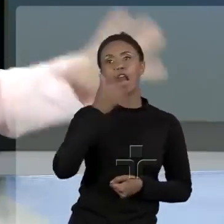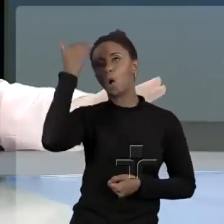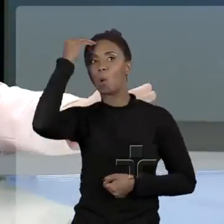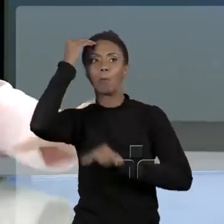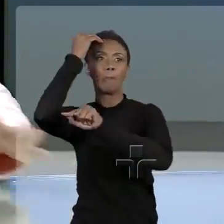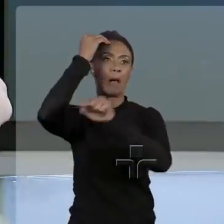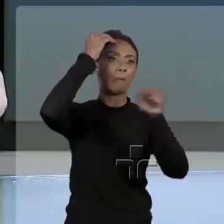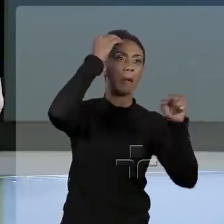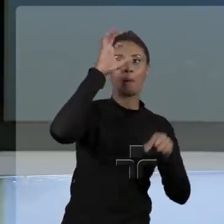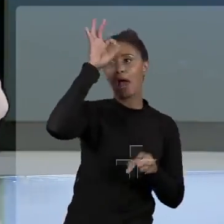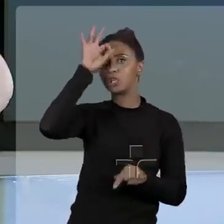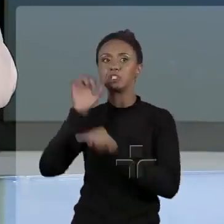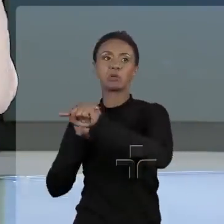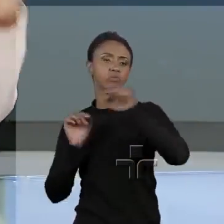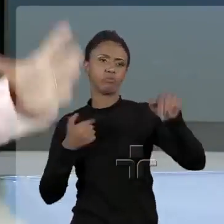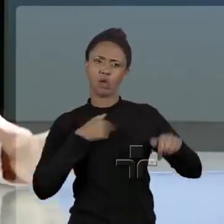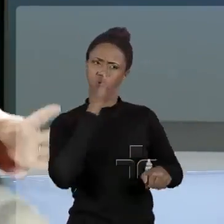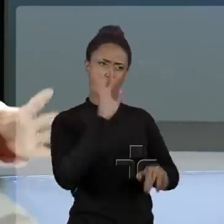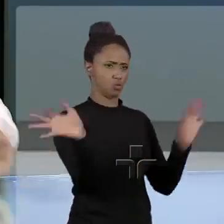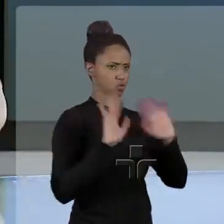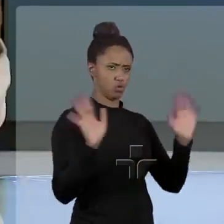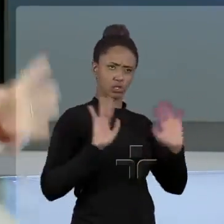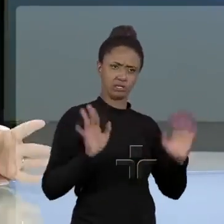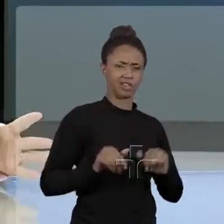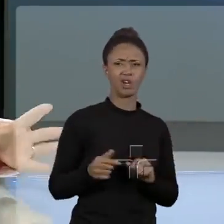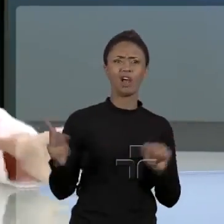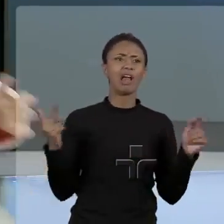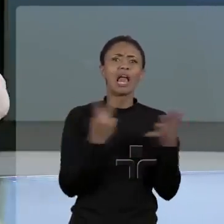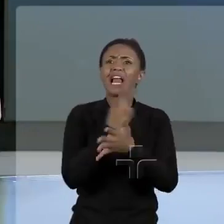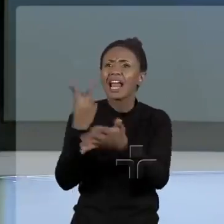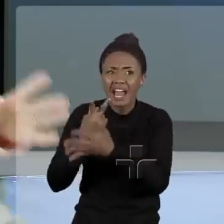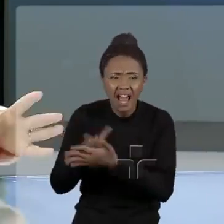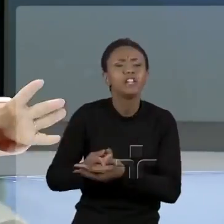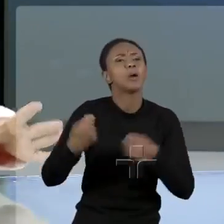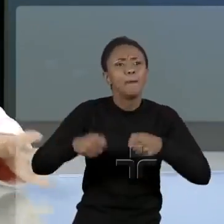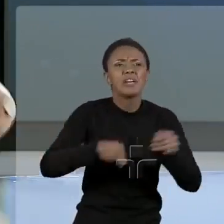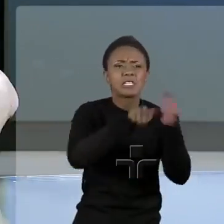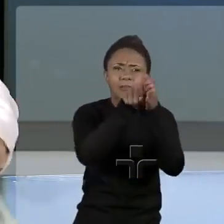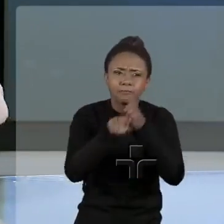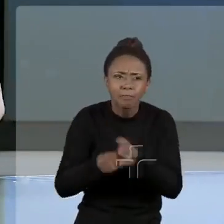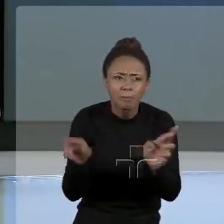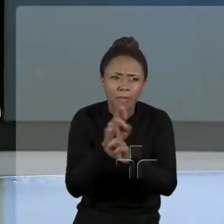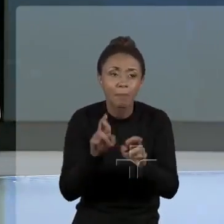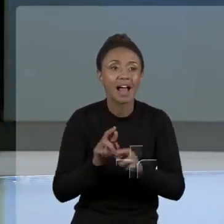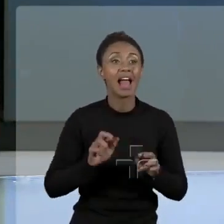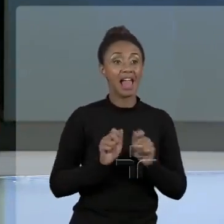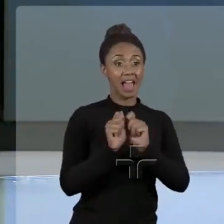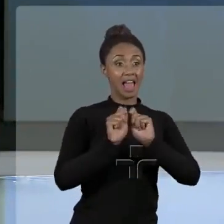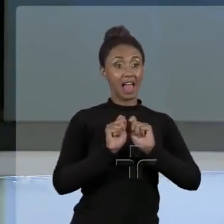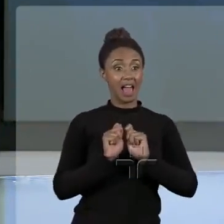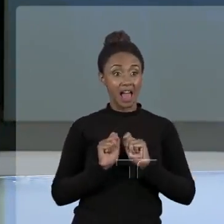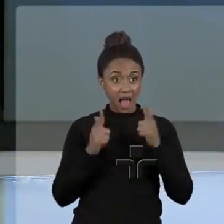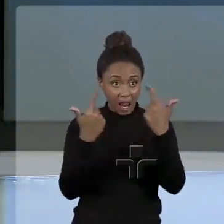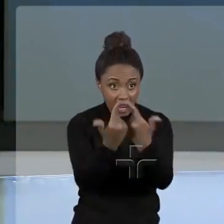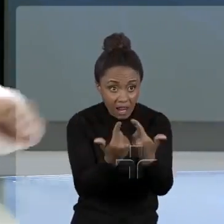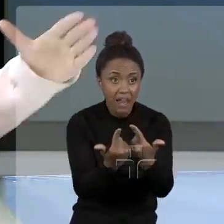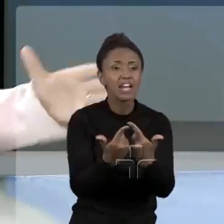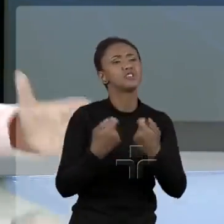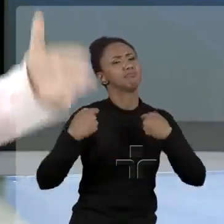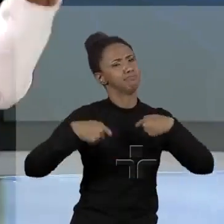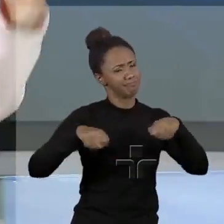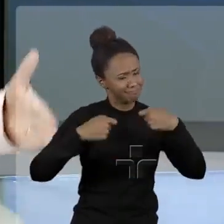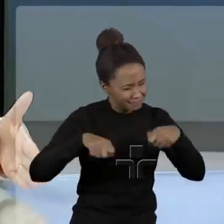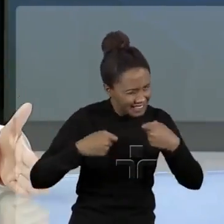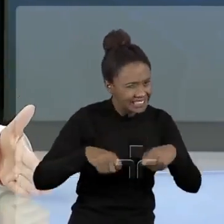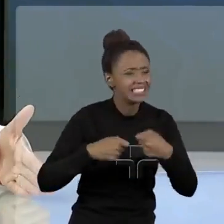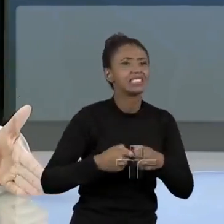quem é inocente, quero que todo mundo que tenha feito coisa errada seja investigado. Acho que aquela alerge teria que quebrar o sigilo de muita